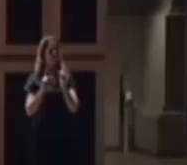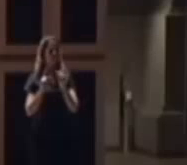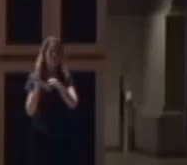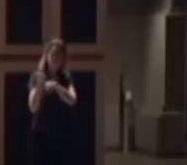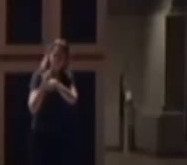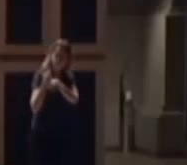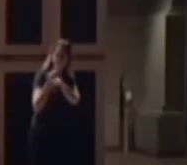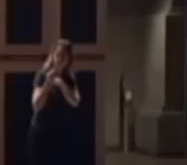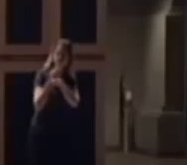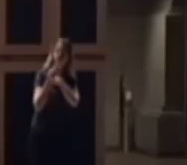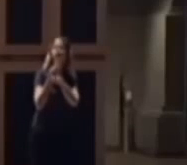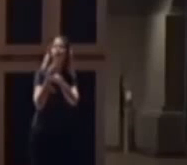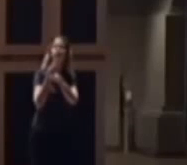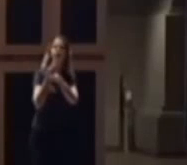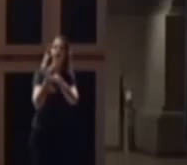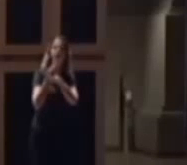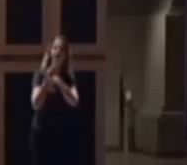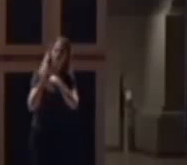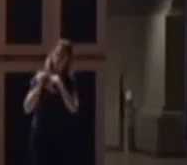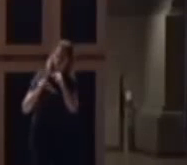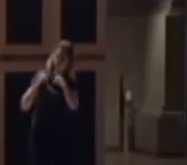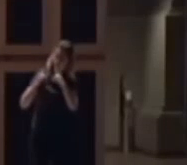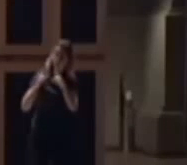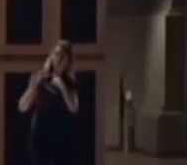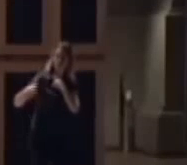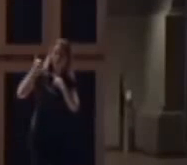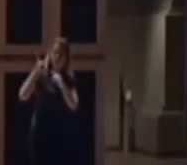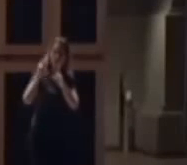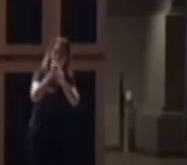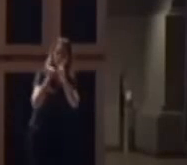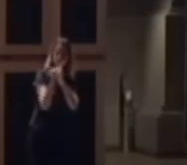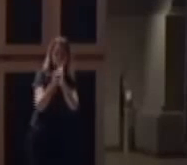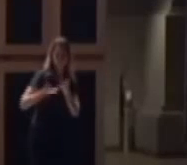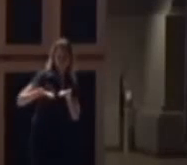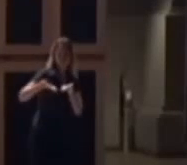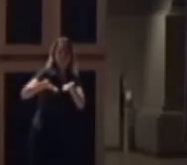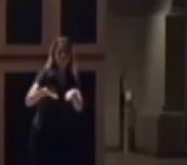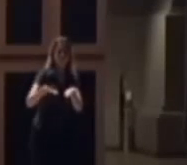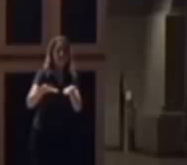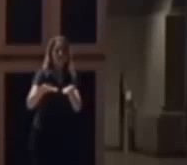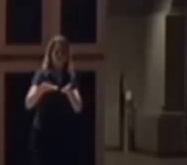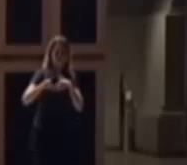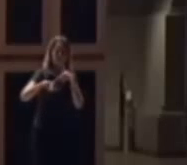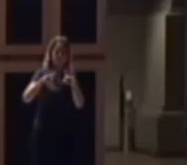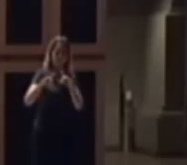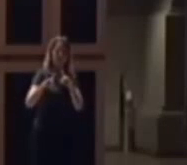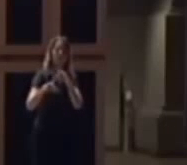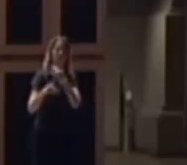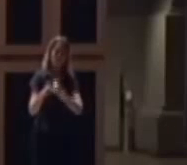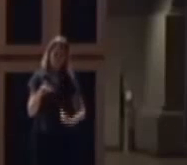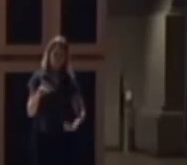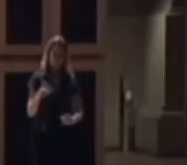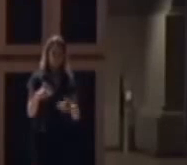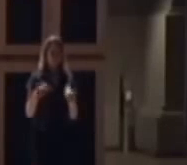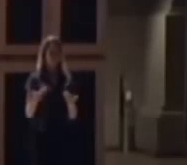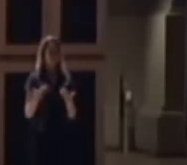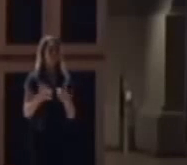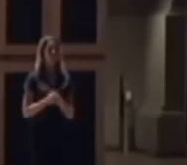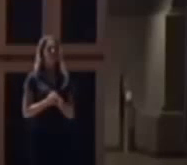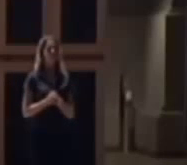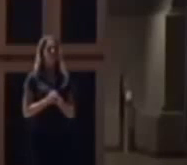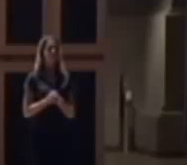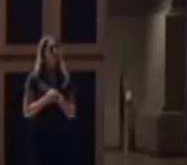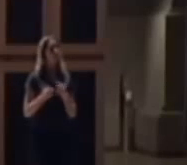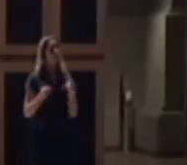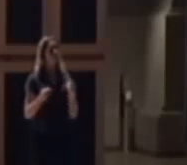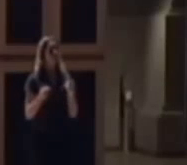produtos e serviços oferecidos à sociedade, ampliando a eficiência e a gestão dos recursos públicos. Isso foi um dos